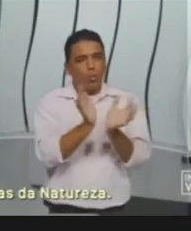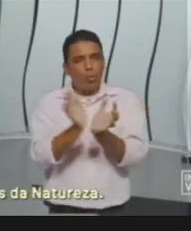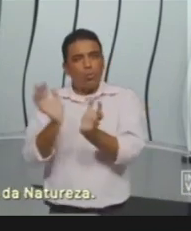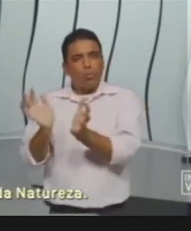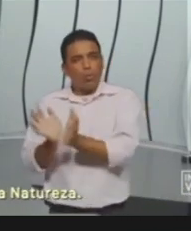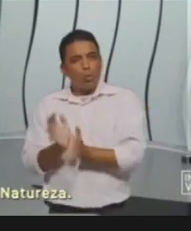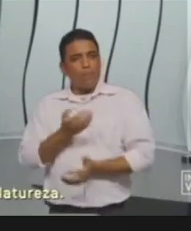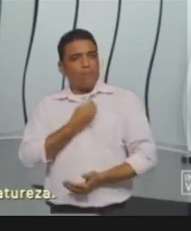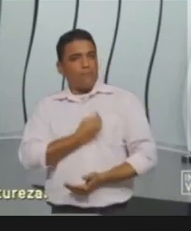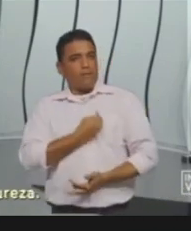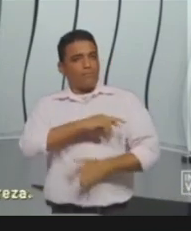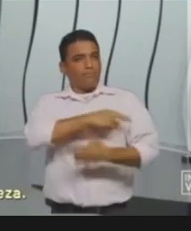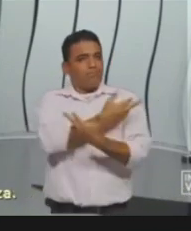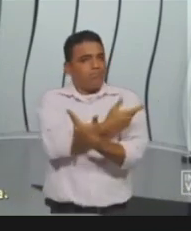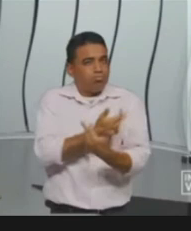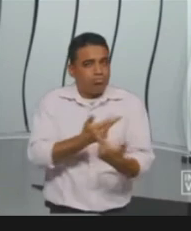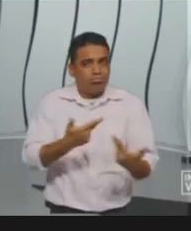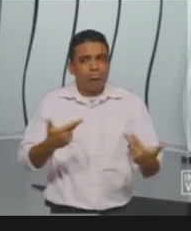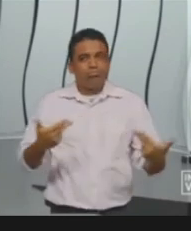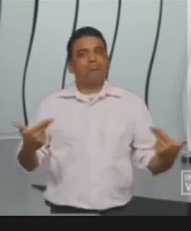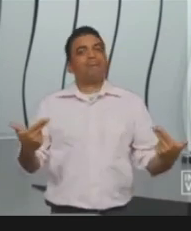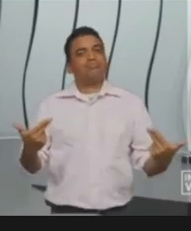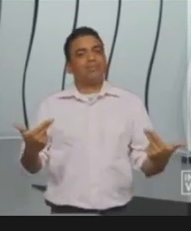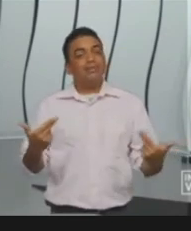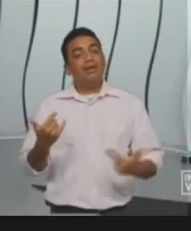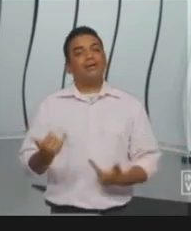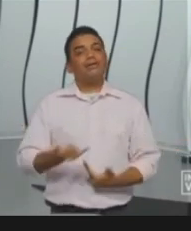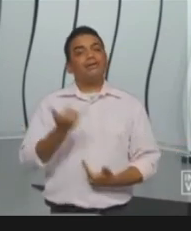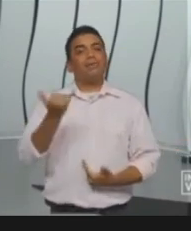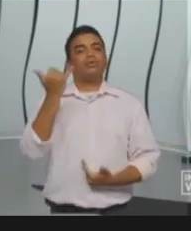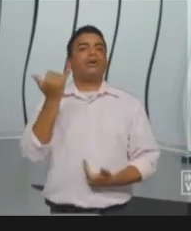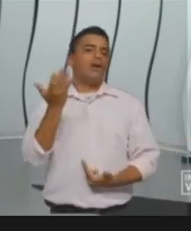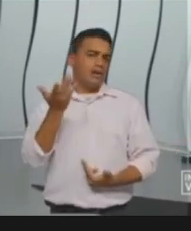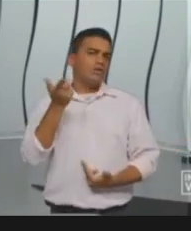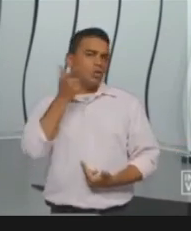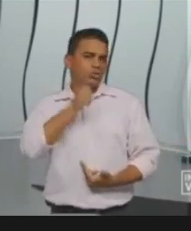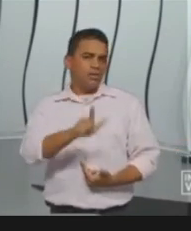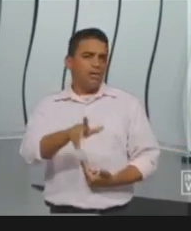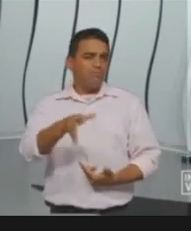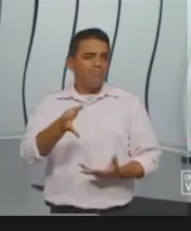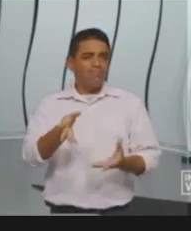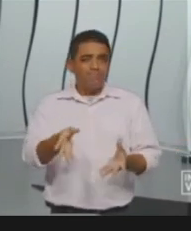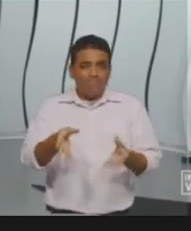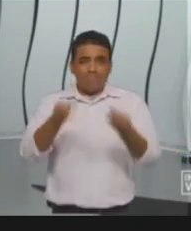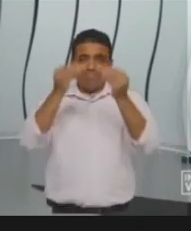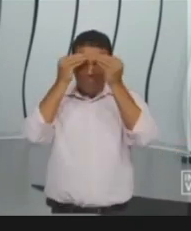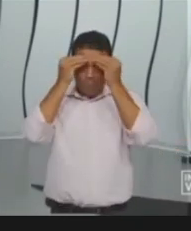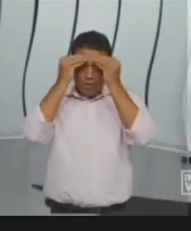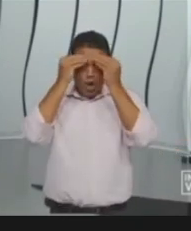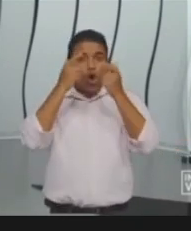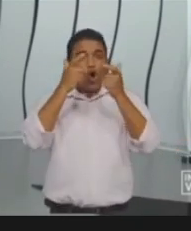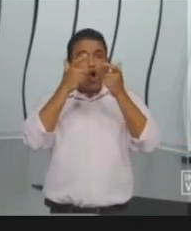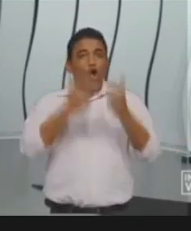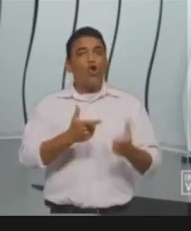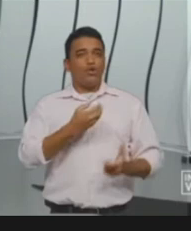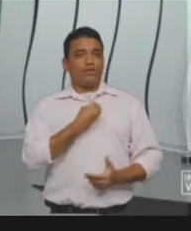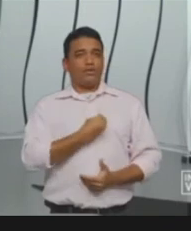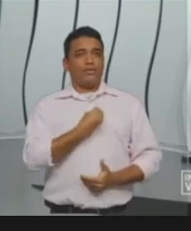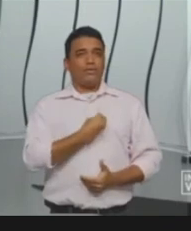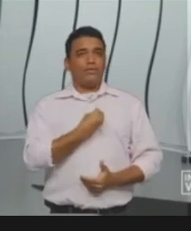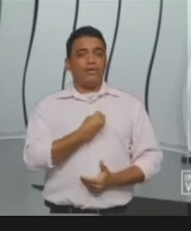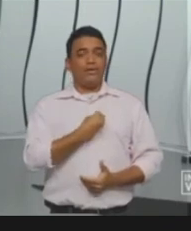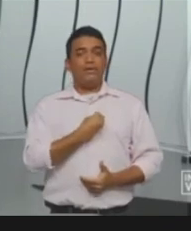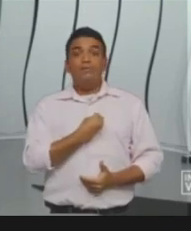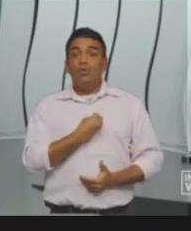é bastante importante para que nós possamos compreender o habitat desses seres vivos, compreender se